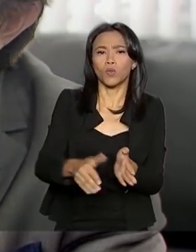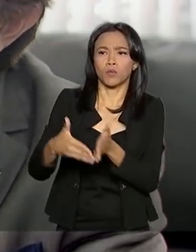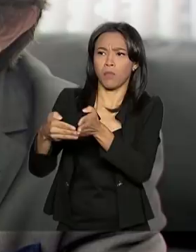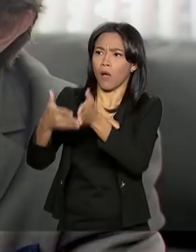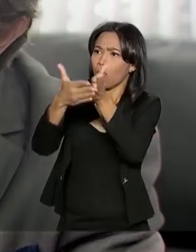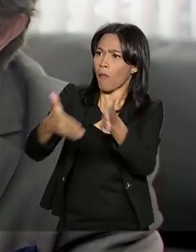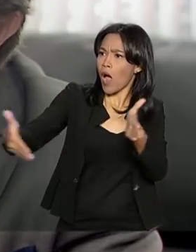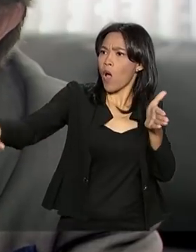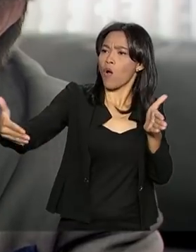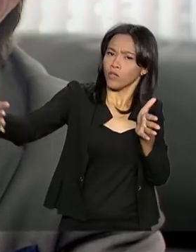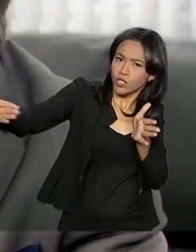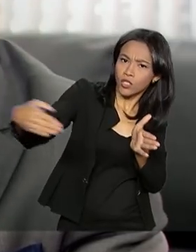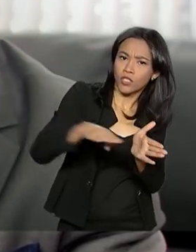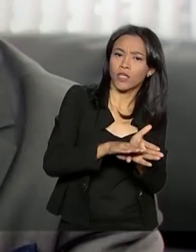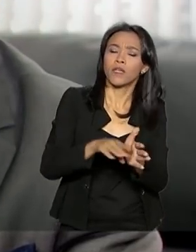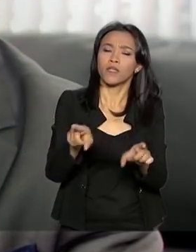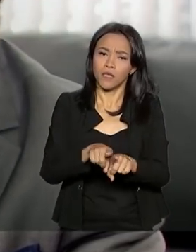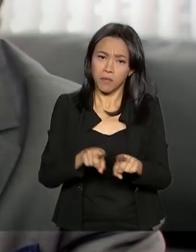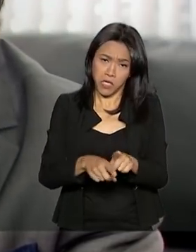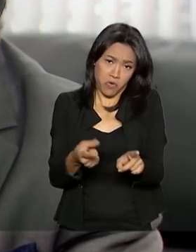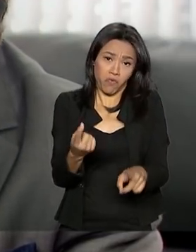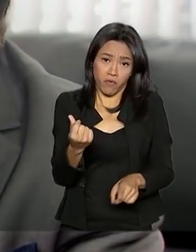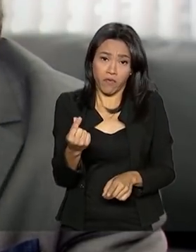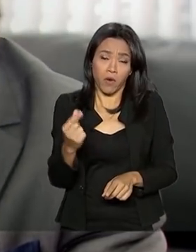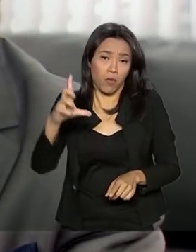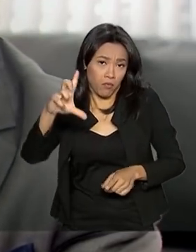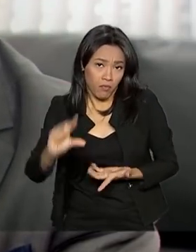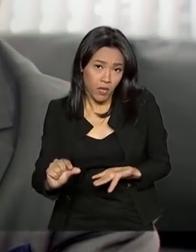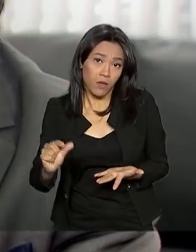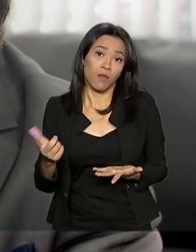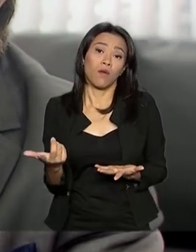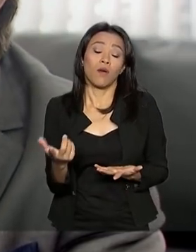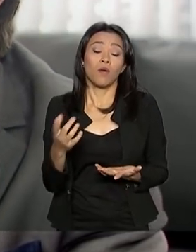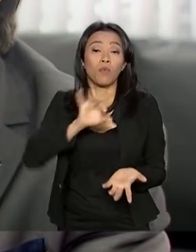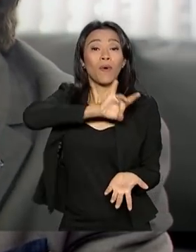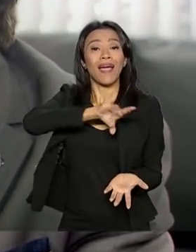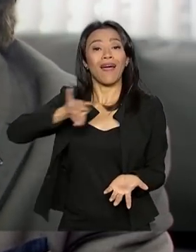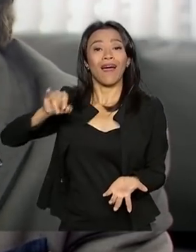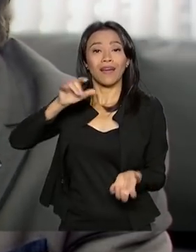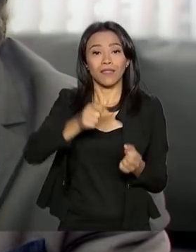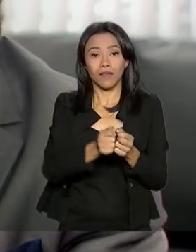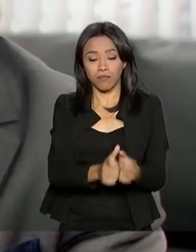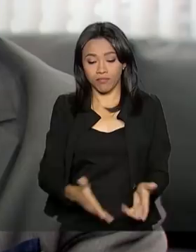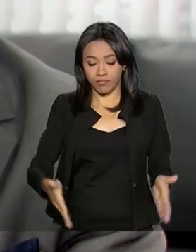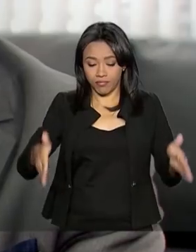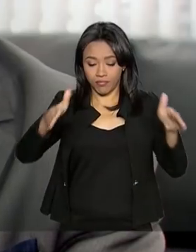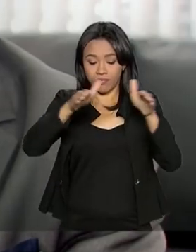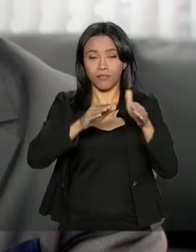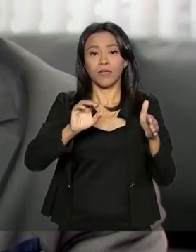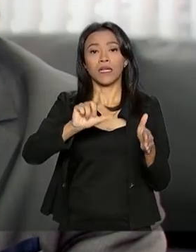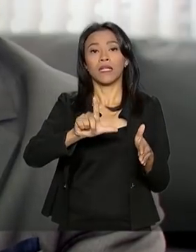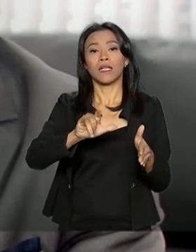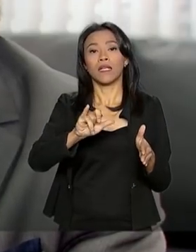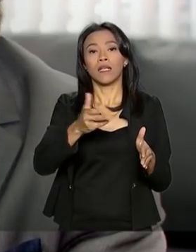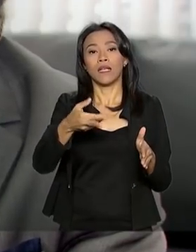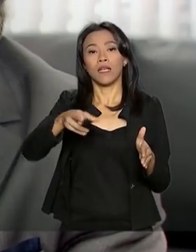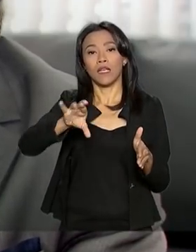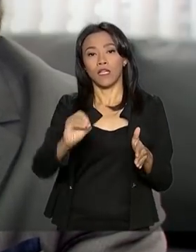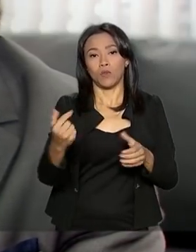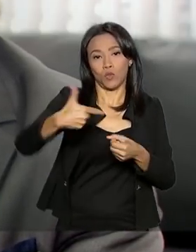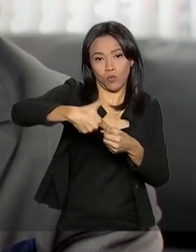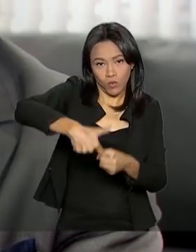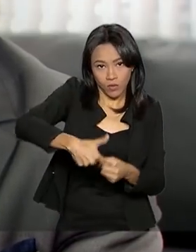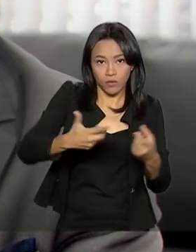custos de frete menores, por unidade, por litro de combustível, o que vai permitir que a população tenha, ao fim e ao cabo,